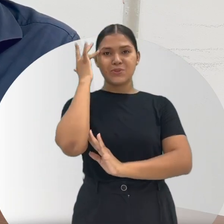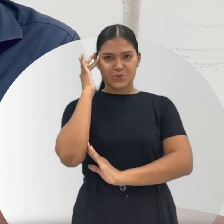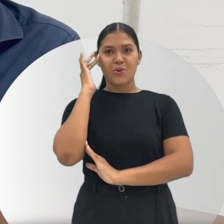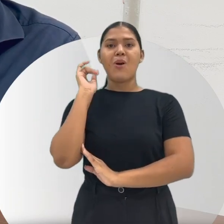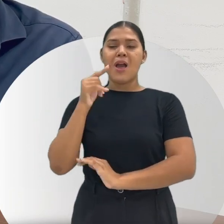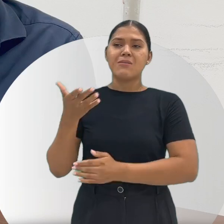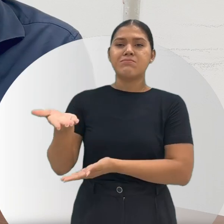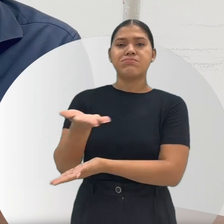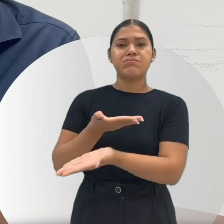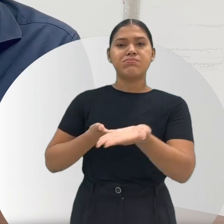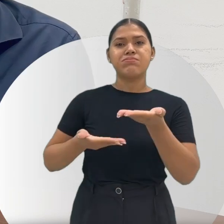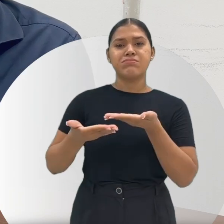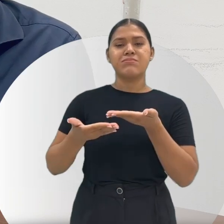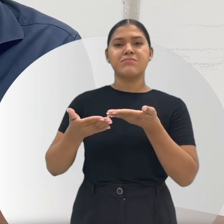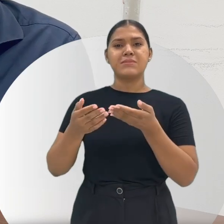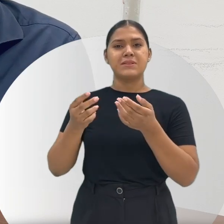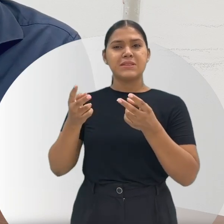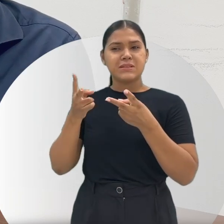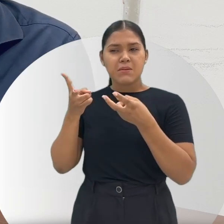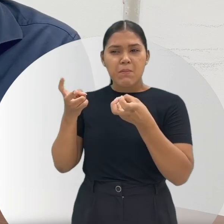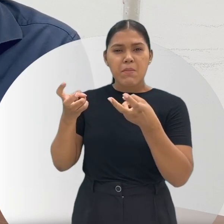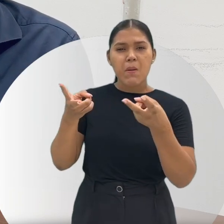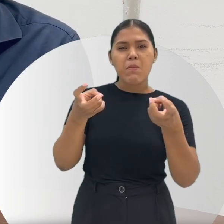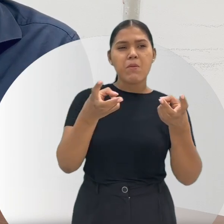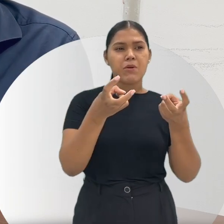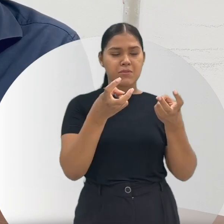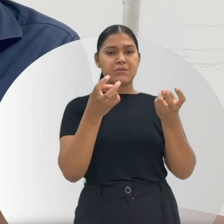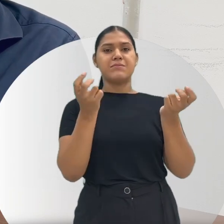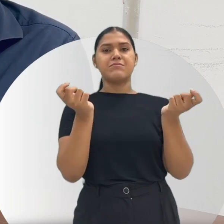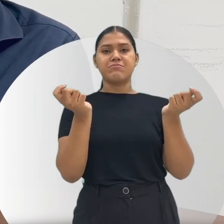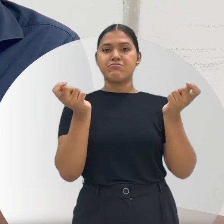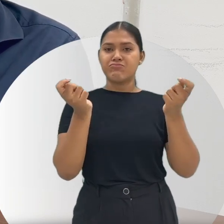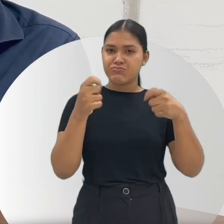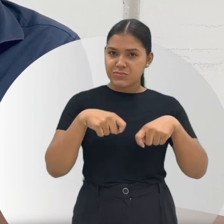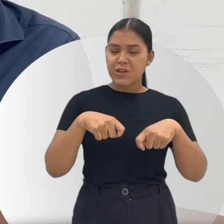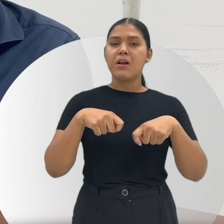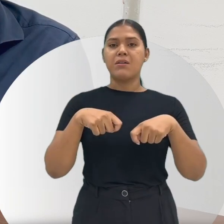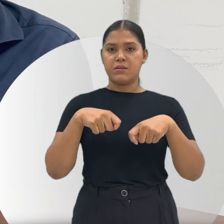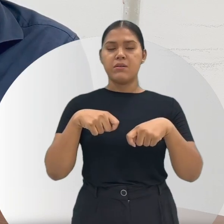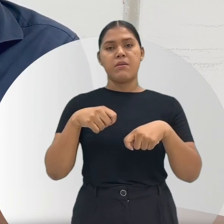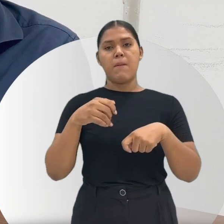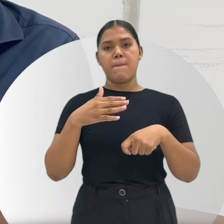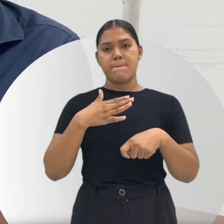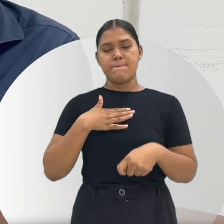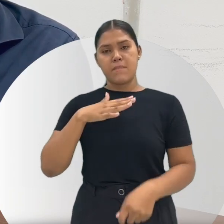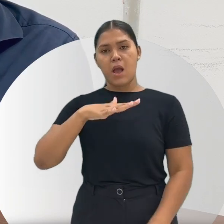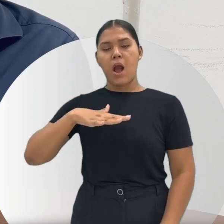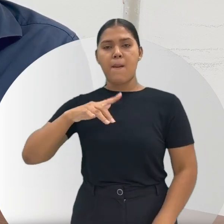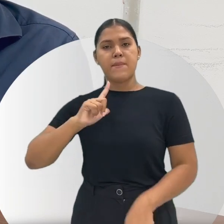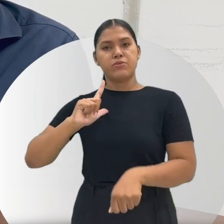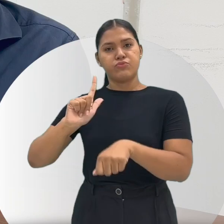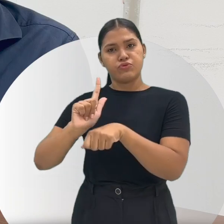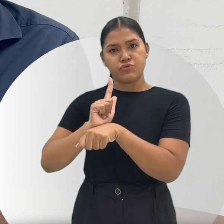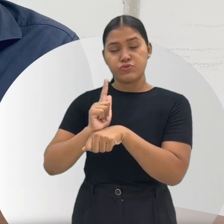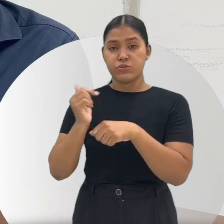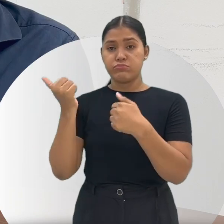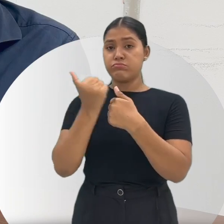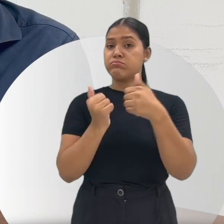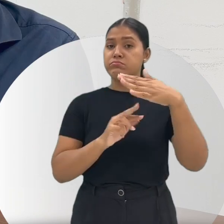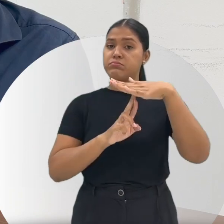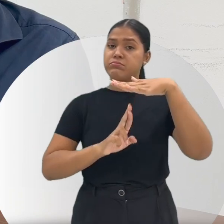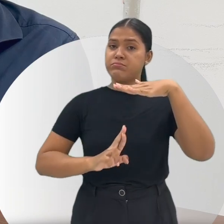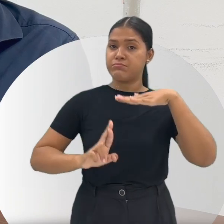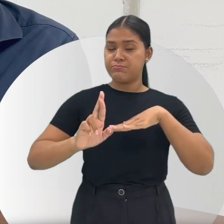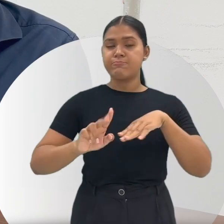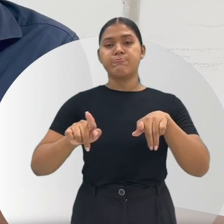outras pessoas, e esse olhar é o que a gente tenta buscar dentro da nossa gestão, né, dentro da Proem, com as pessoas que estão